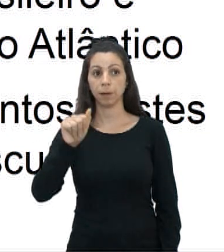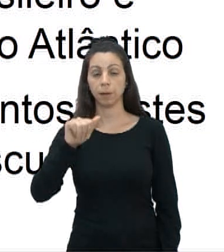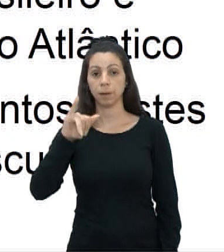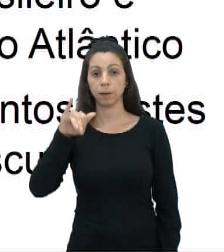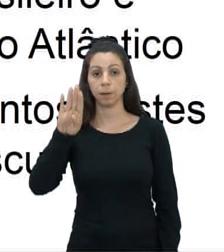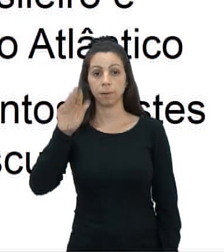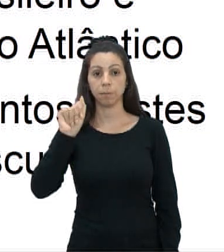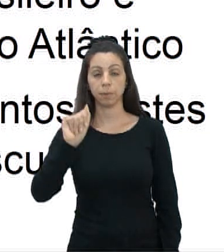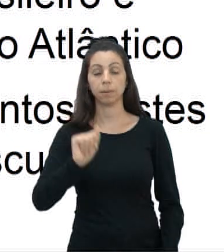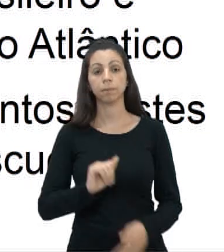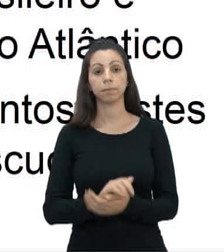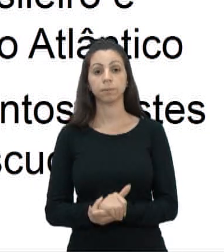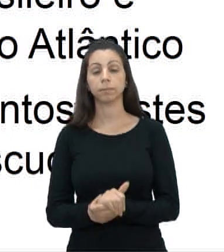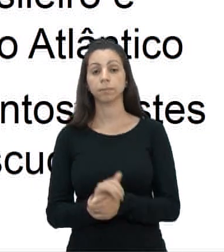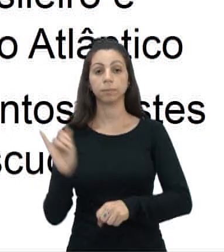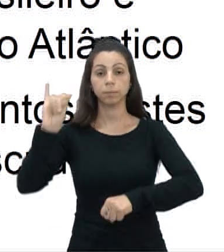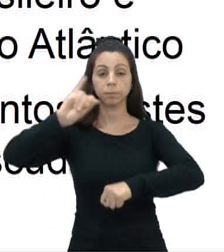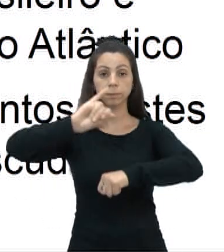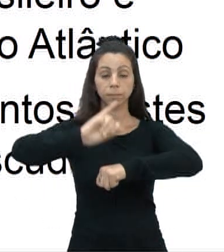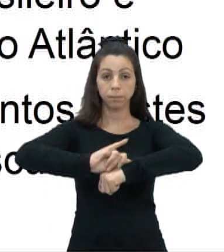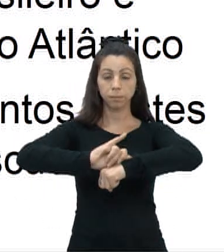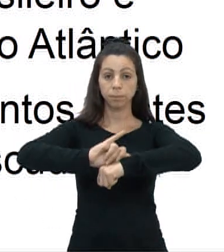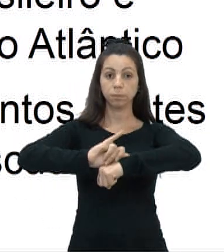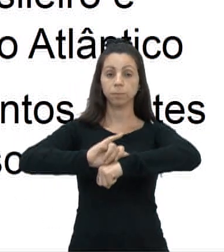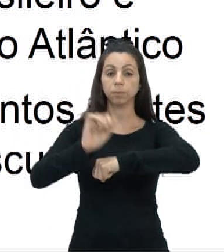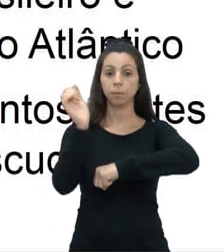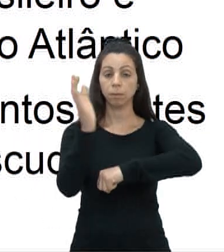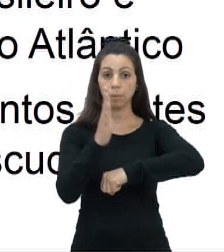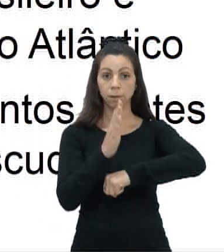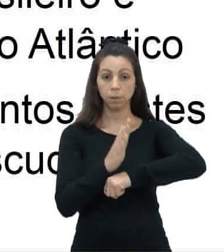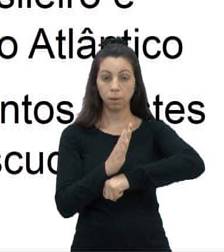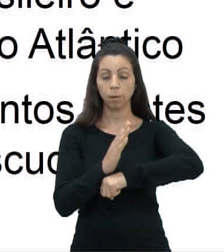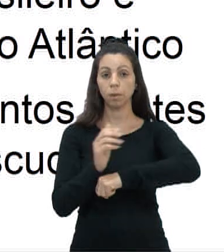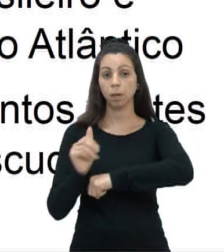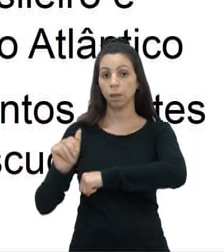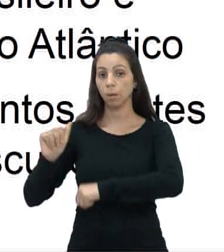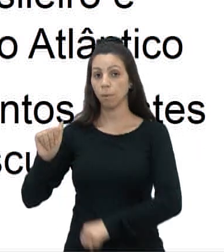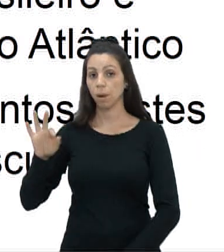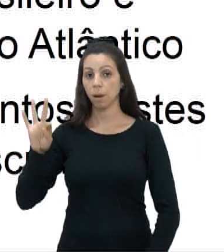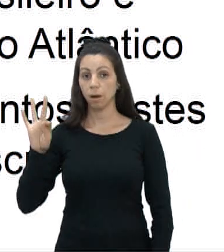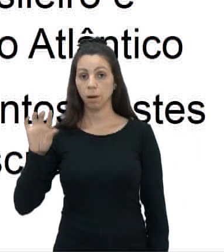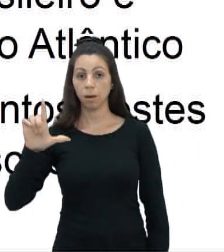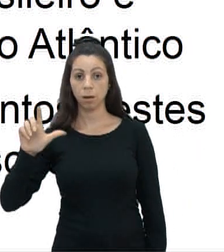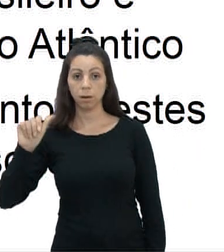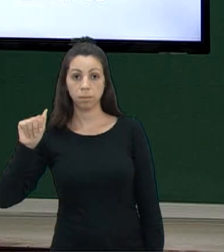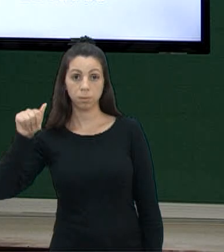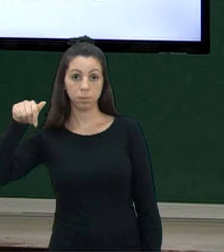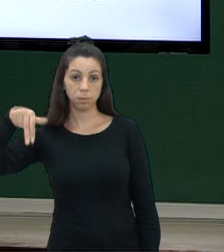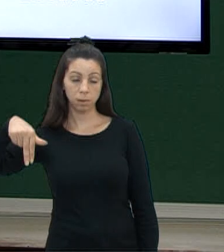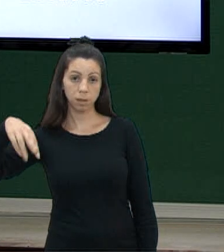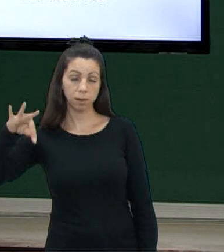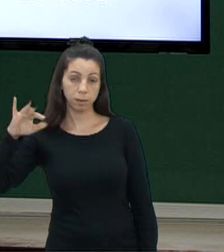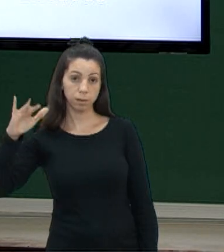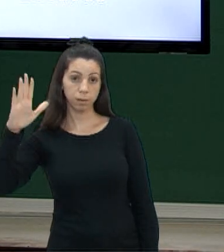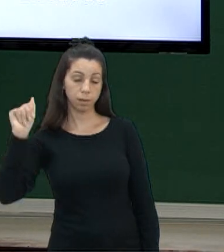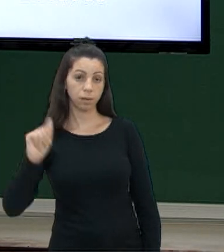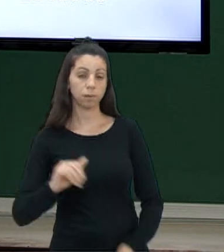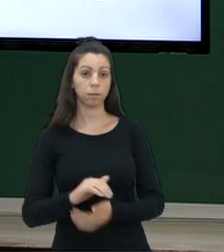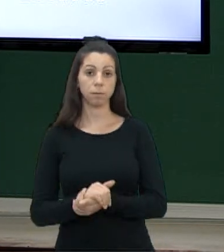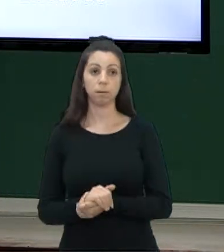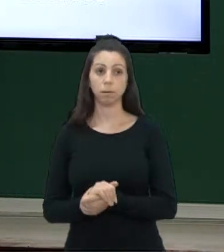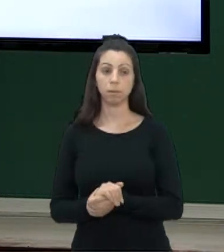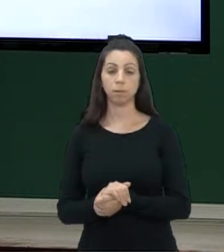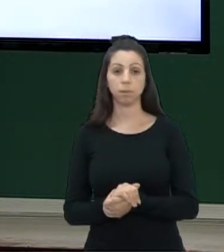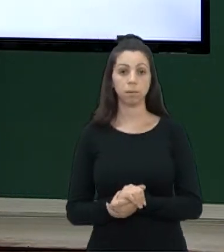o escudo central brasileiro e o escudo atlântico, também recebendo sedimentos desses dois escudos aqui